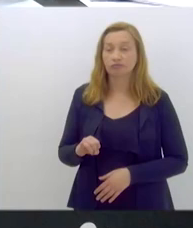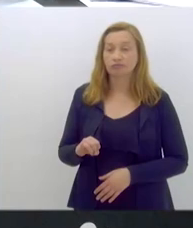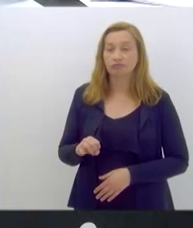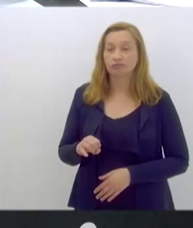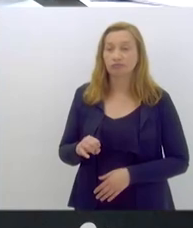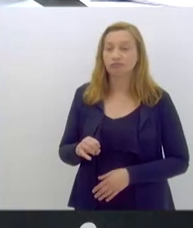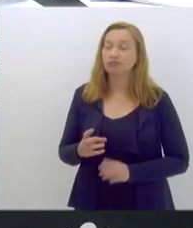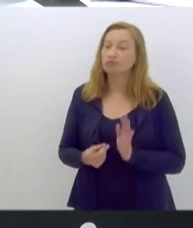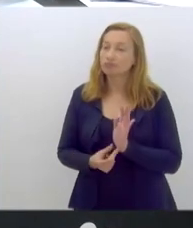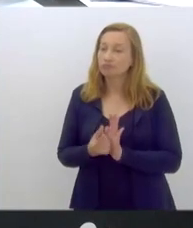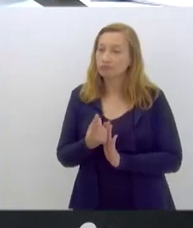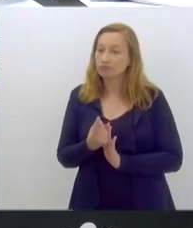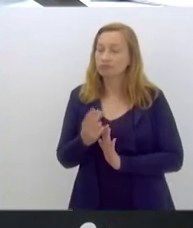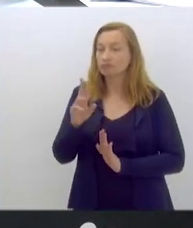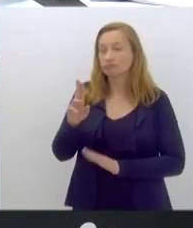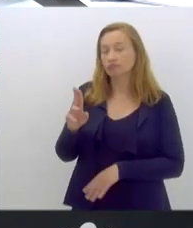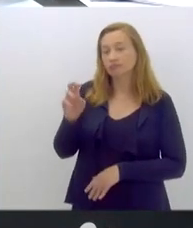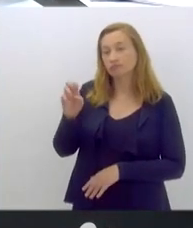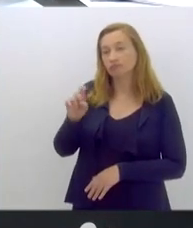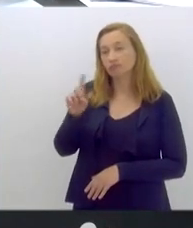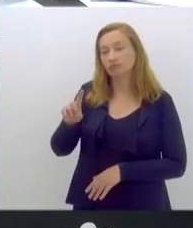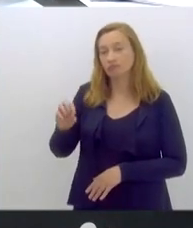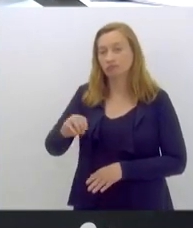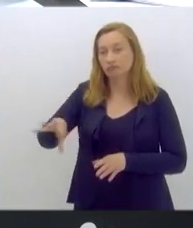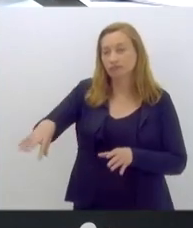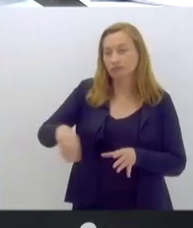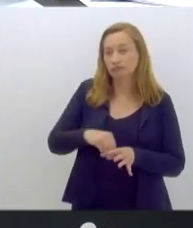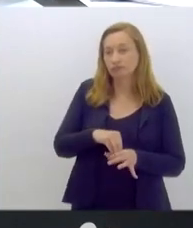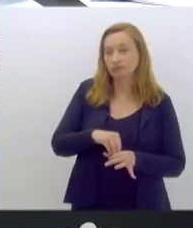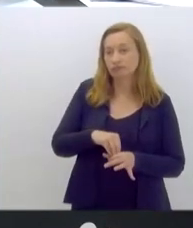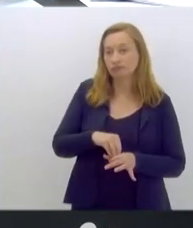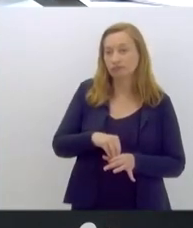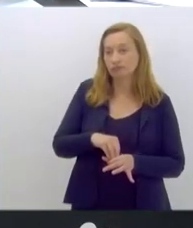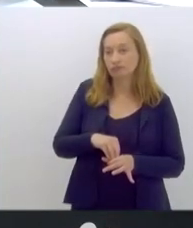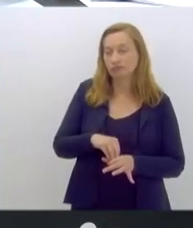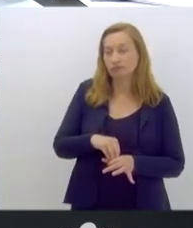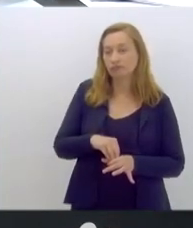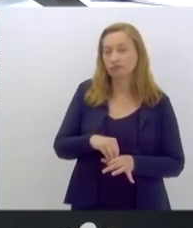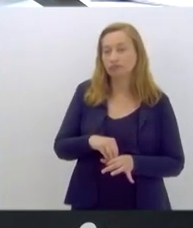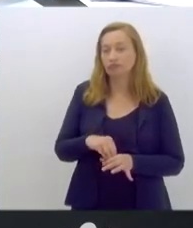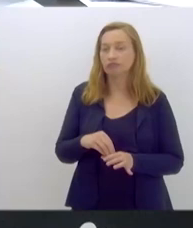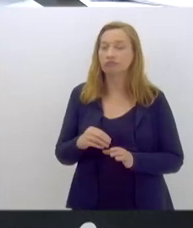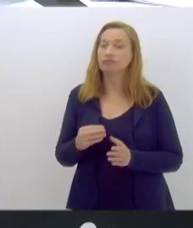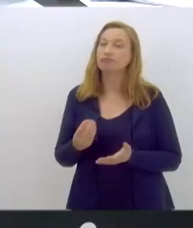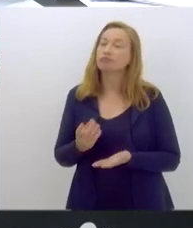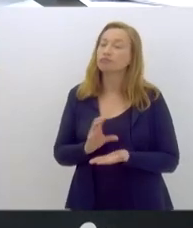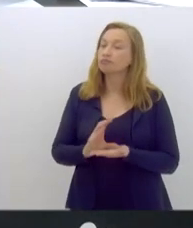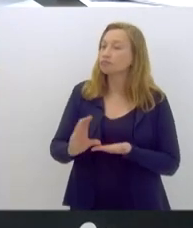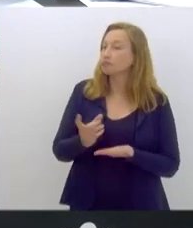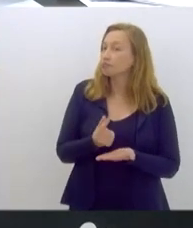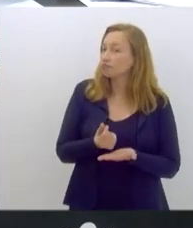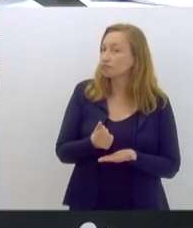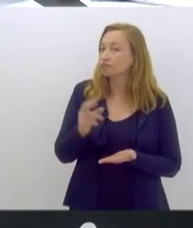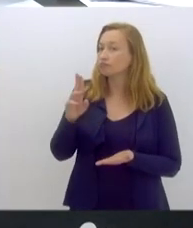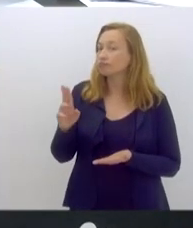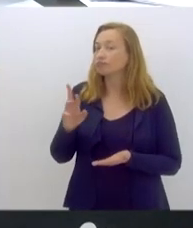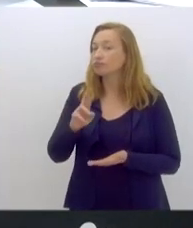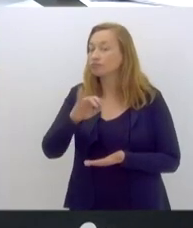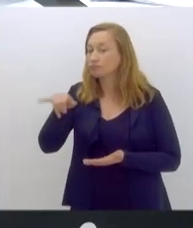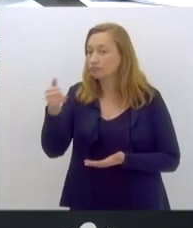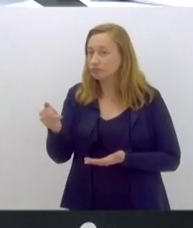oeso foi incorporada o orçamento da UERJ eu não tô dizendo que não foi eu não verifico se